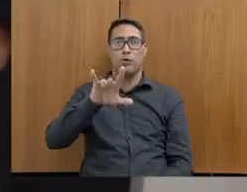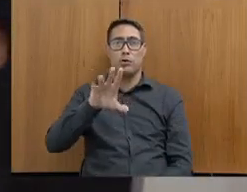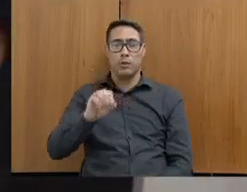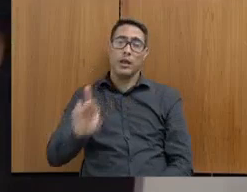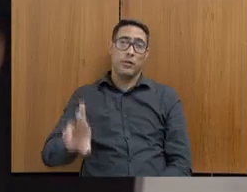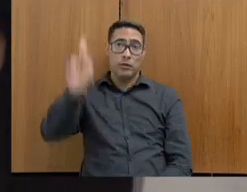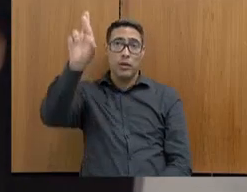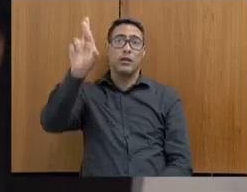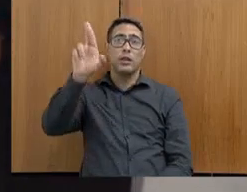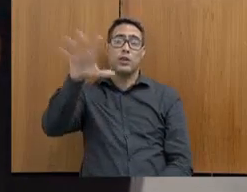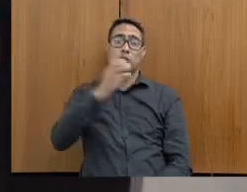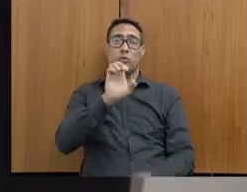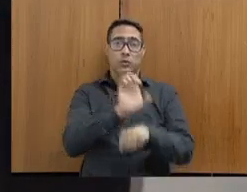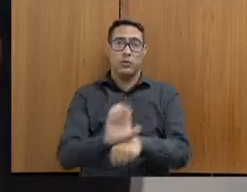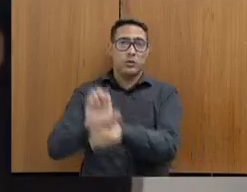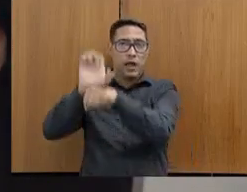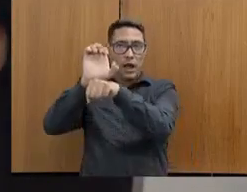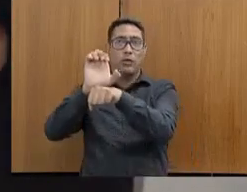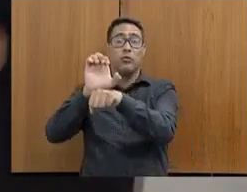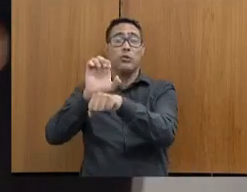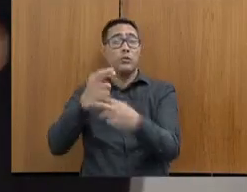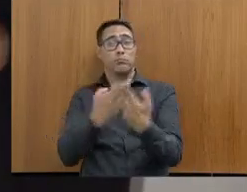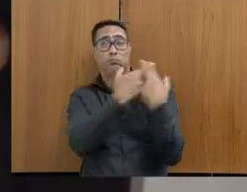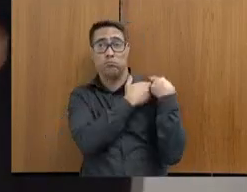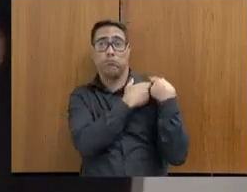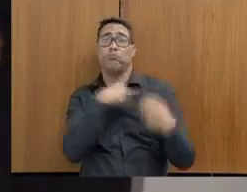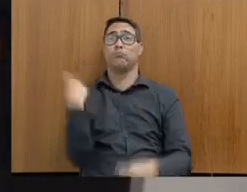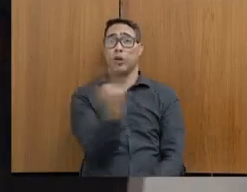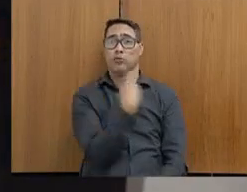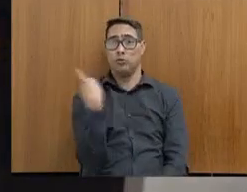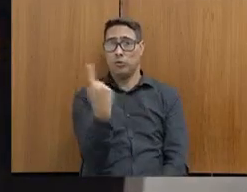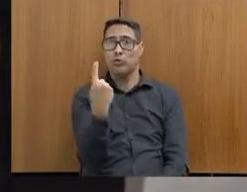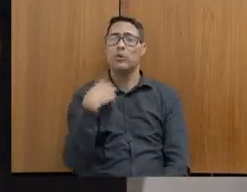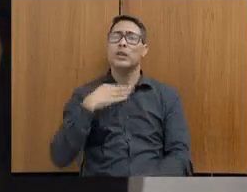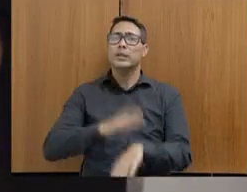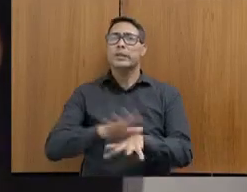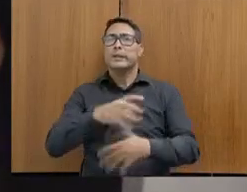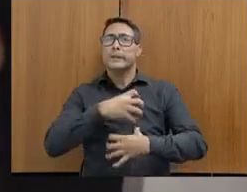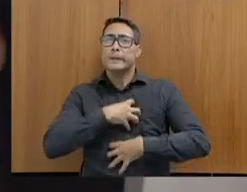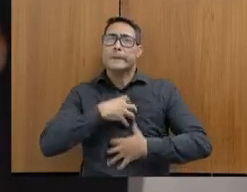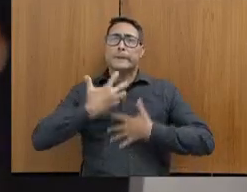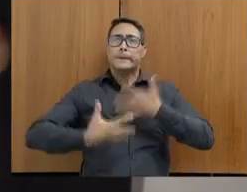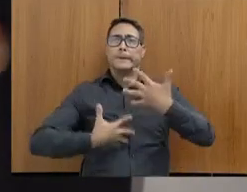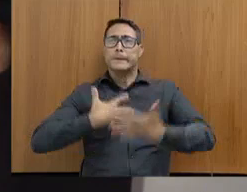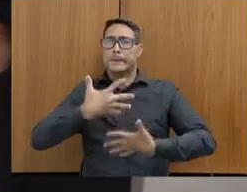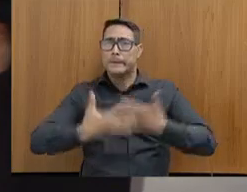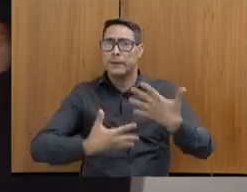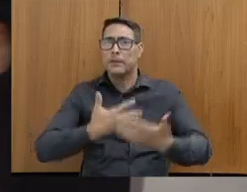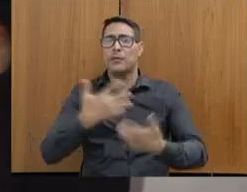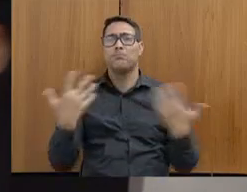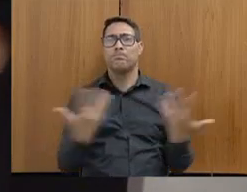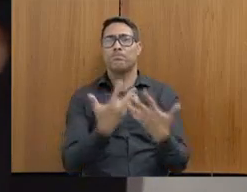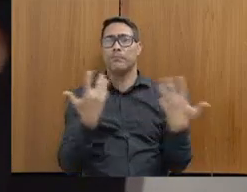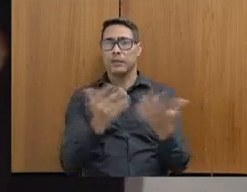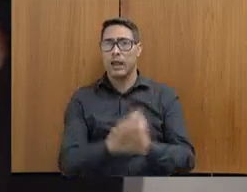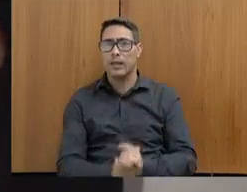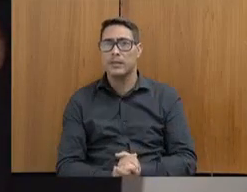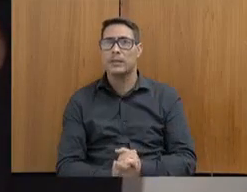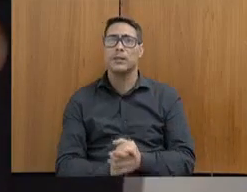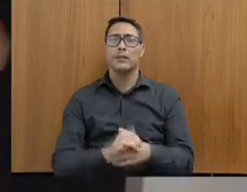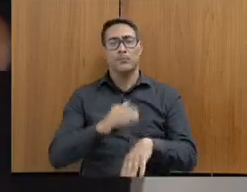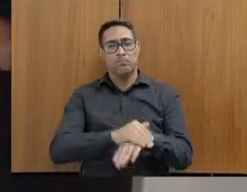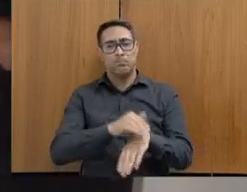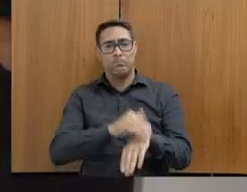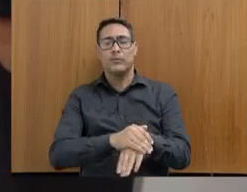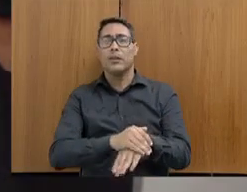de todos é e né nessa é sensibilidade Quanto é a uma questão central